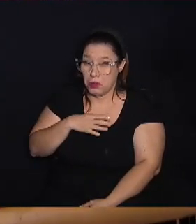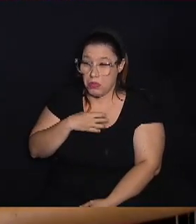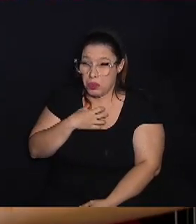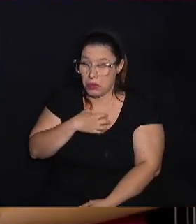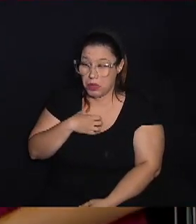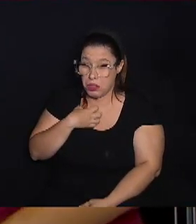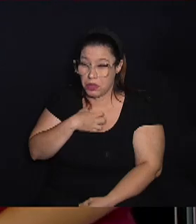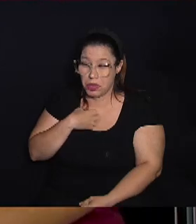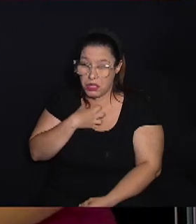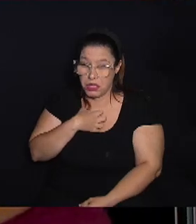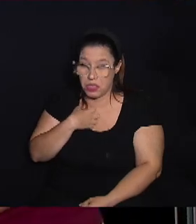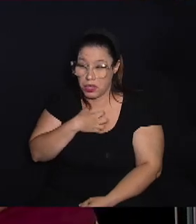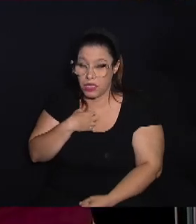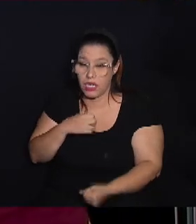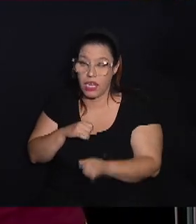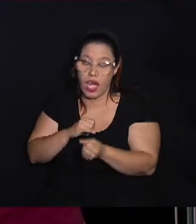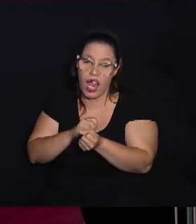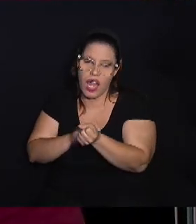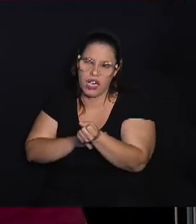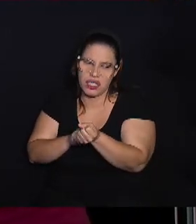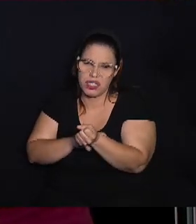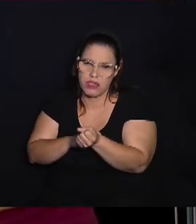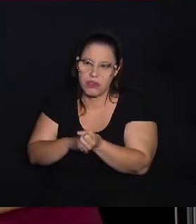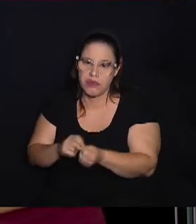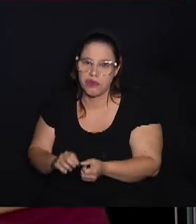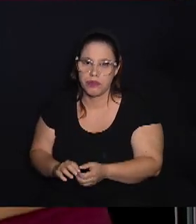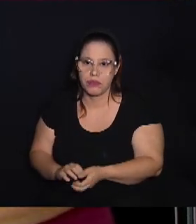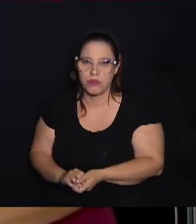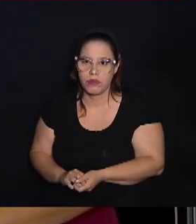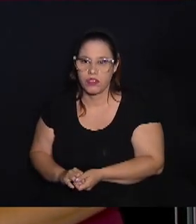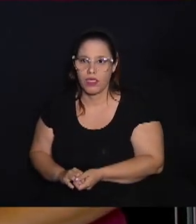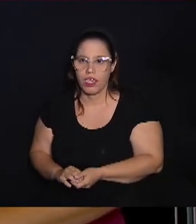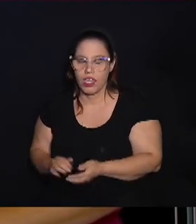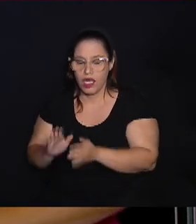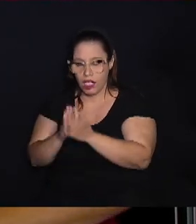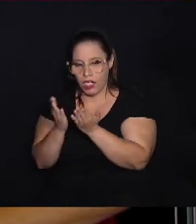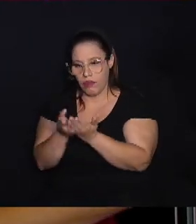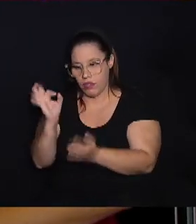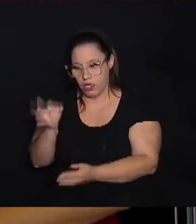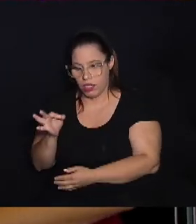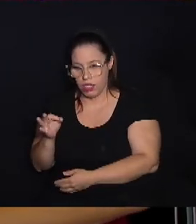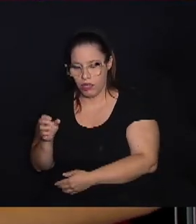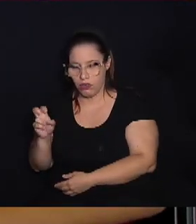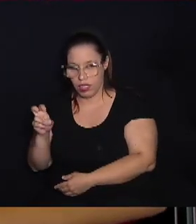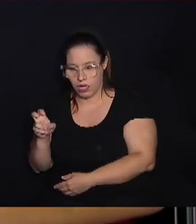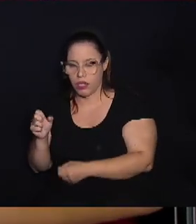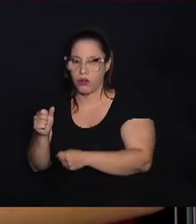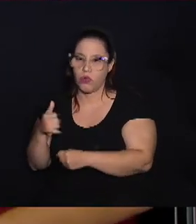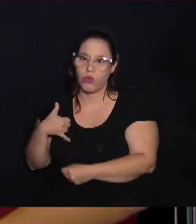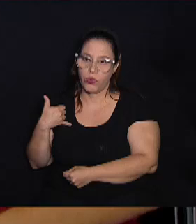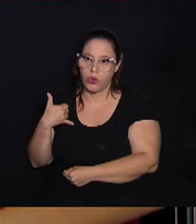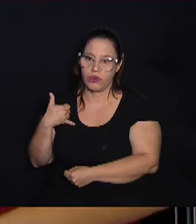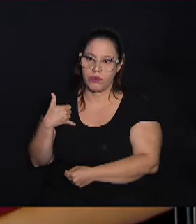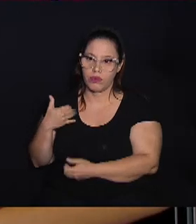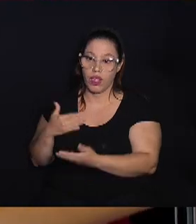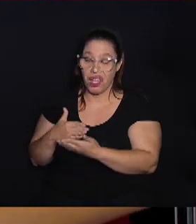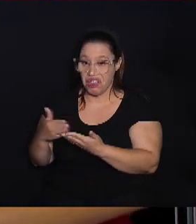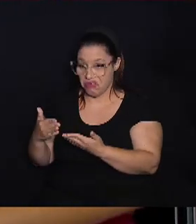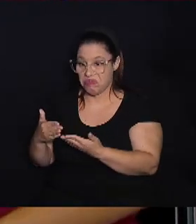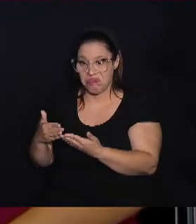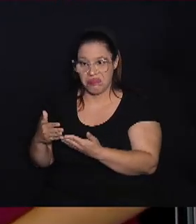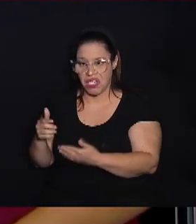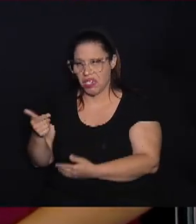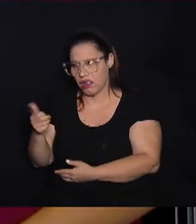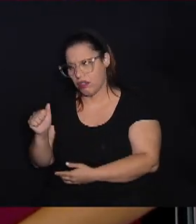outras crianças. Para que idade é esse livro? Esse livro dá certo já a partir de 5 anos e até crianças mais velhas, até